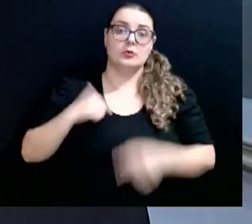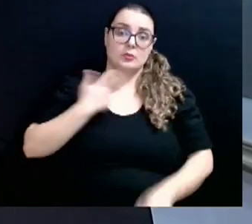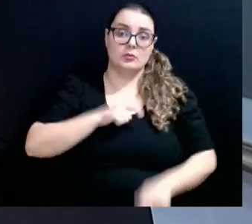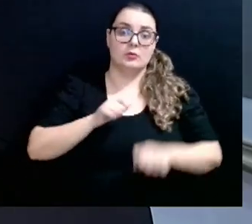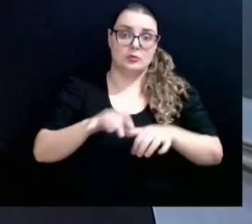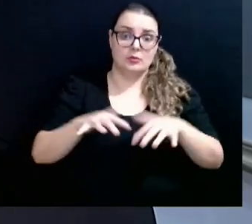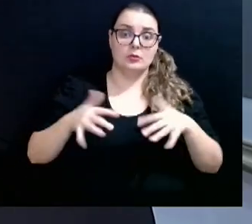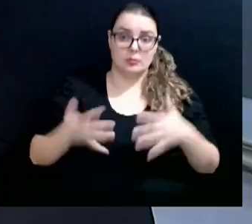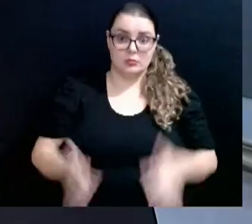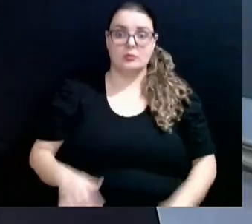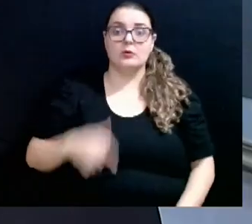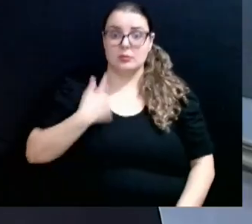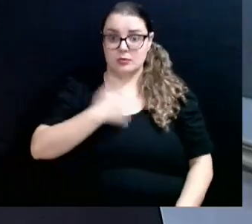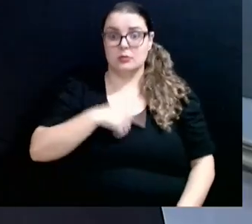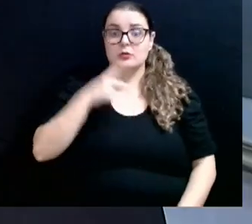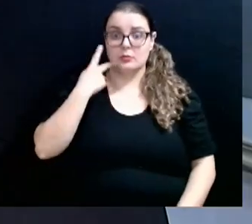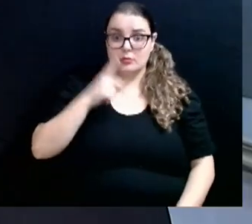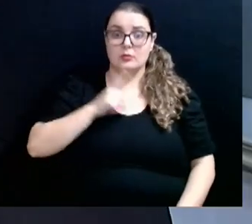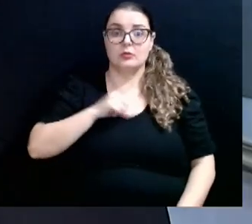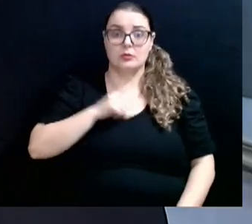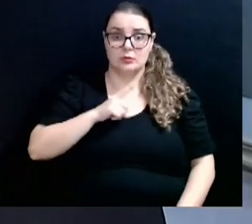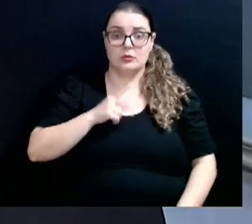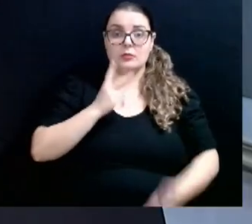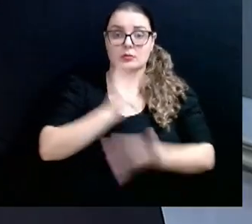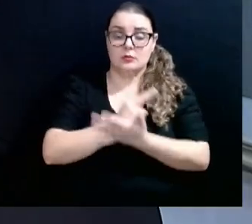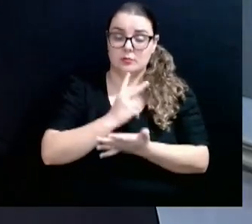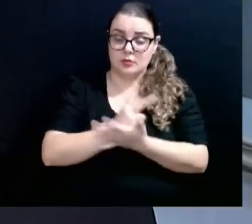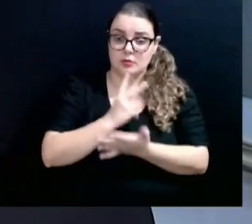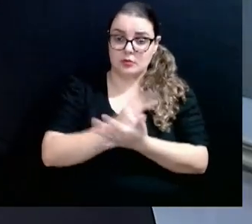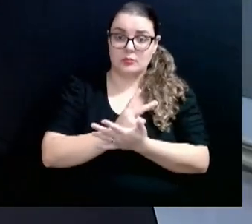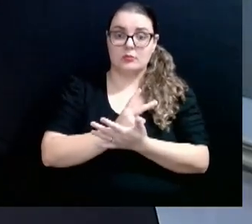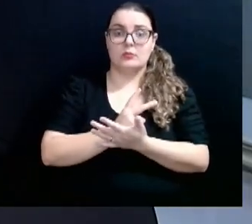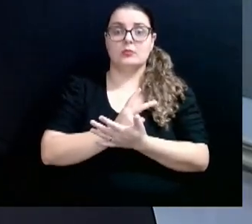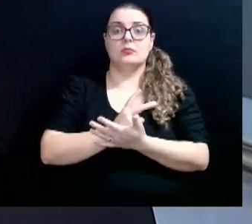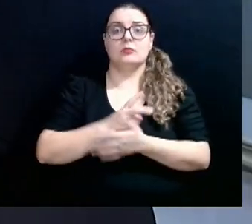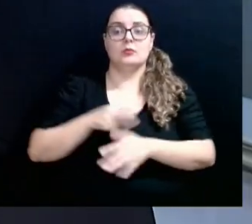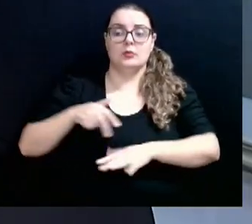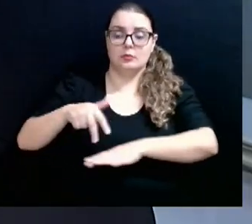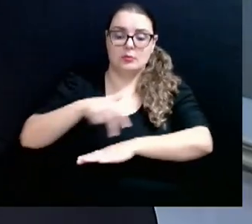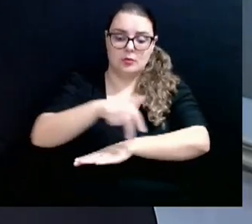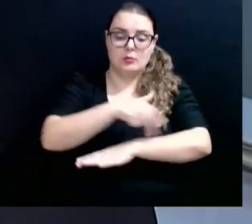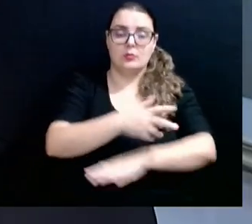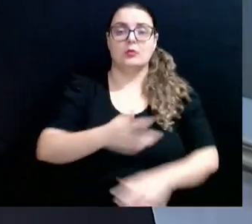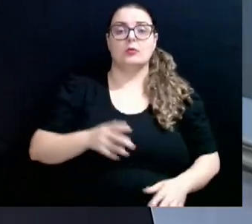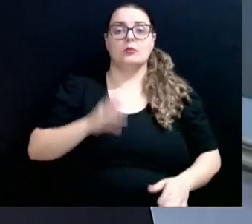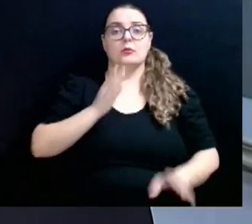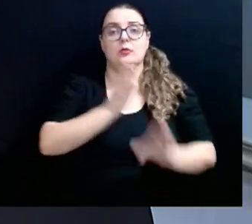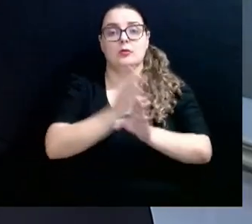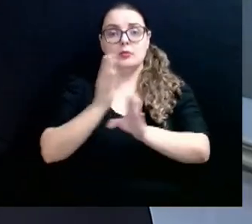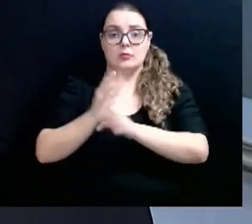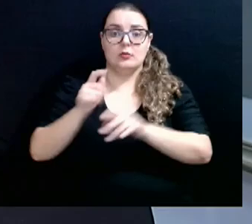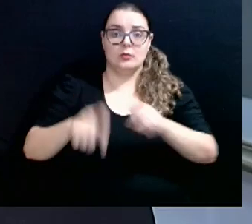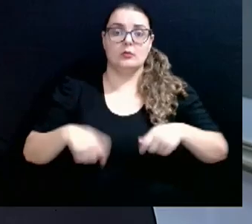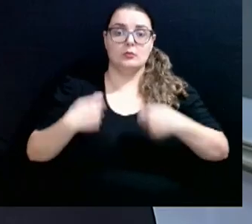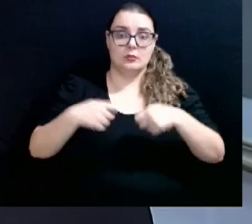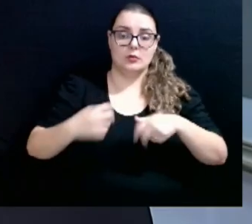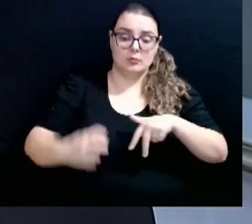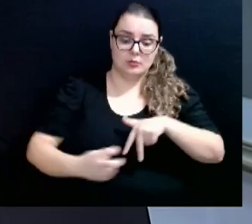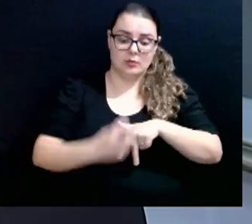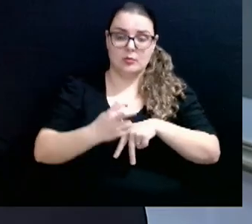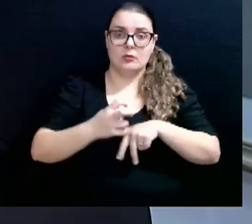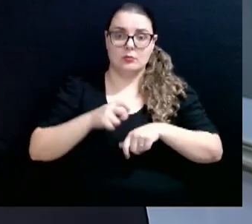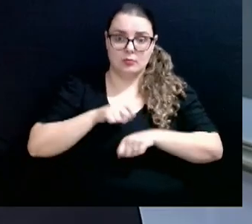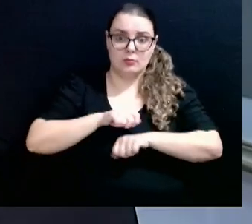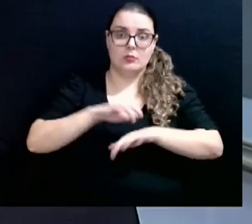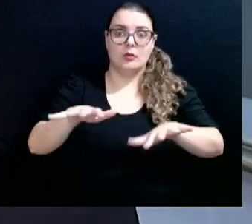nós, vereadores, temos constantemente na rua encontrado com pessoas que precisam ter a sua voz falada